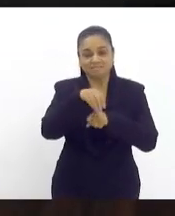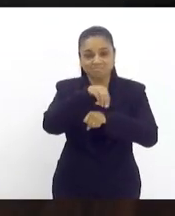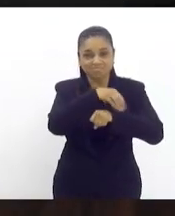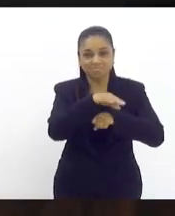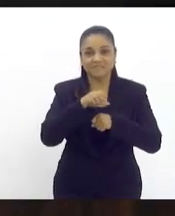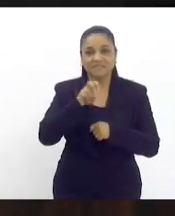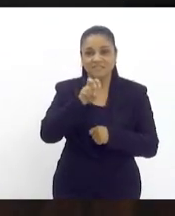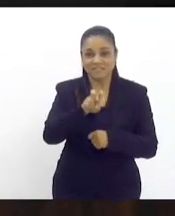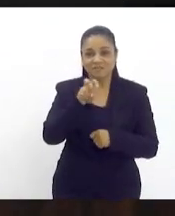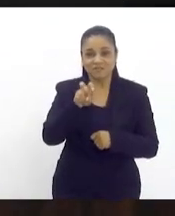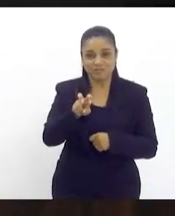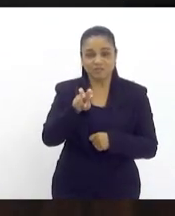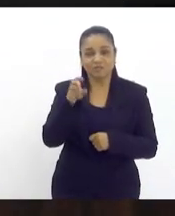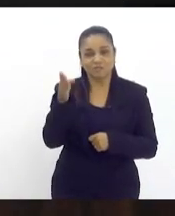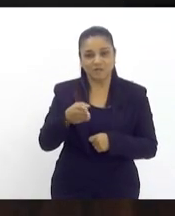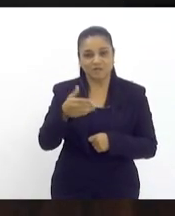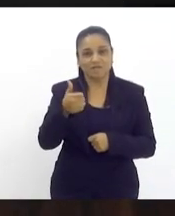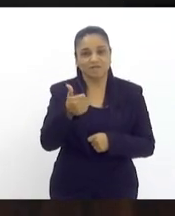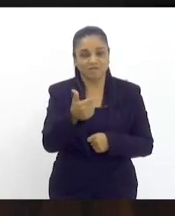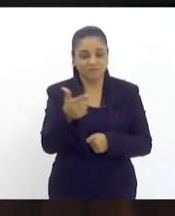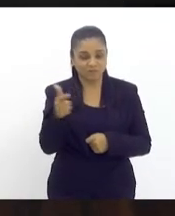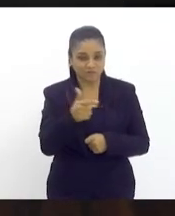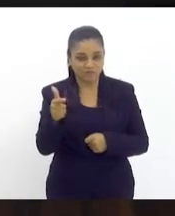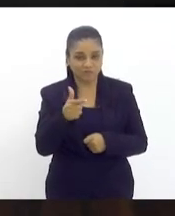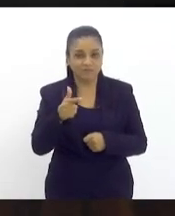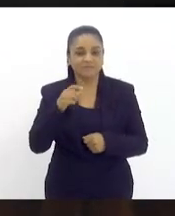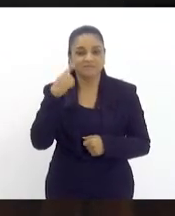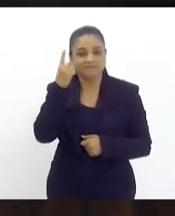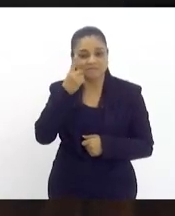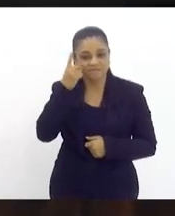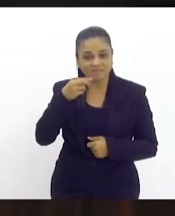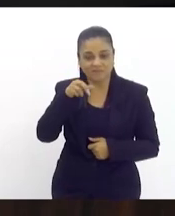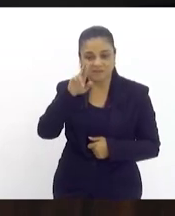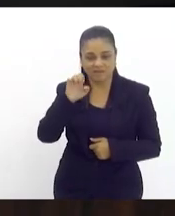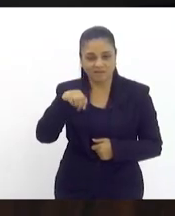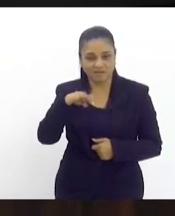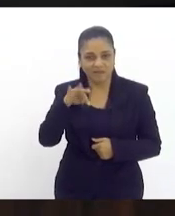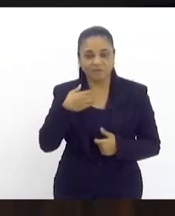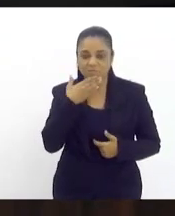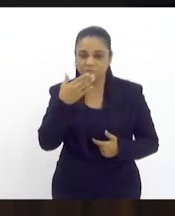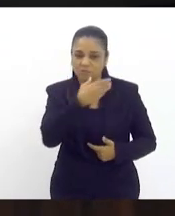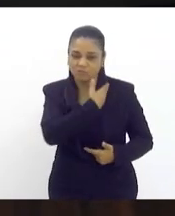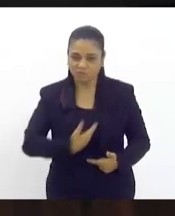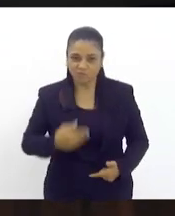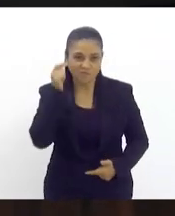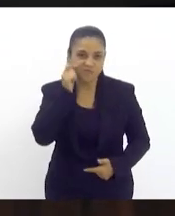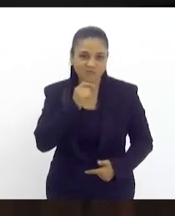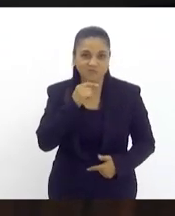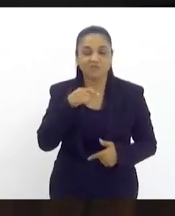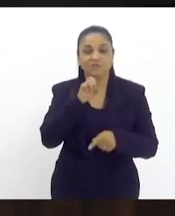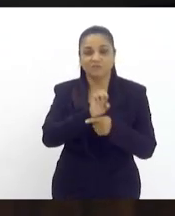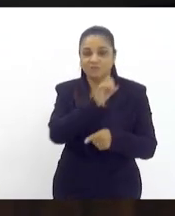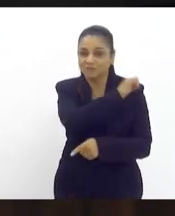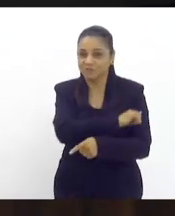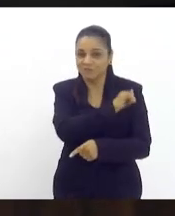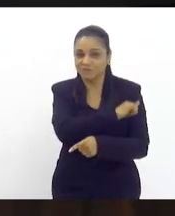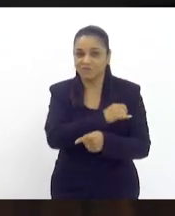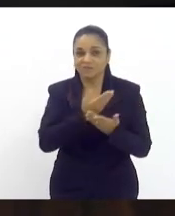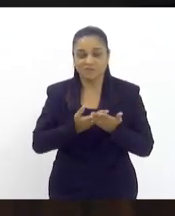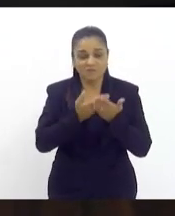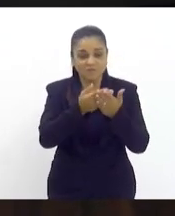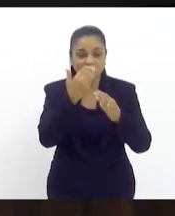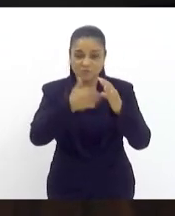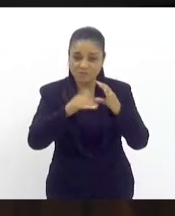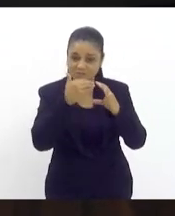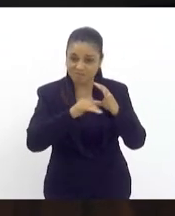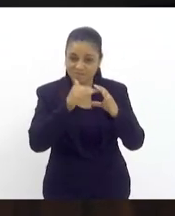de 2022 de autoria do Deputado Renato Zaca que solicito Excelentíssimo Senhor governador do Estado do Rio de Janeiro o envio de